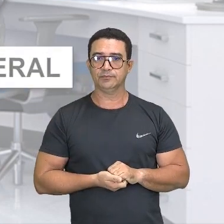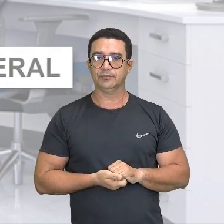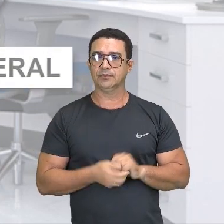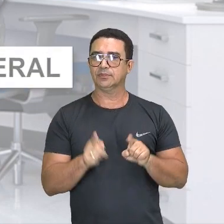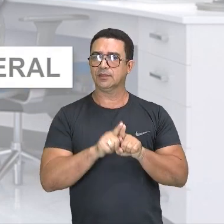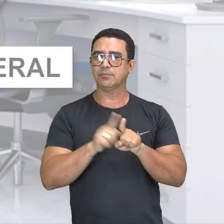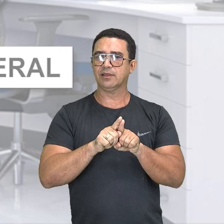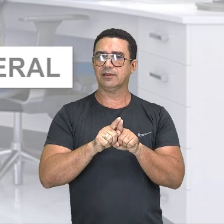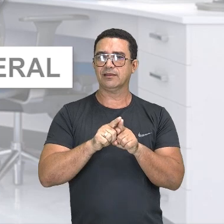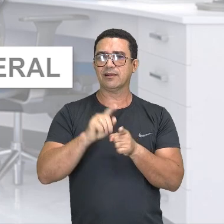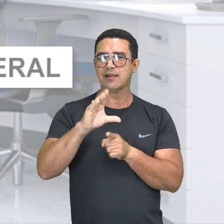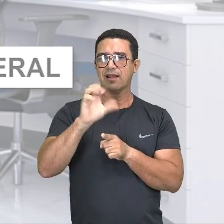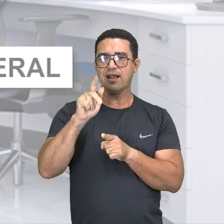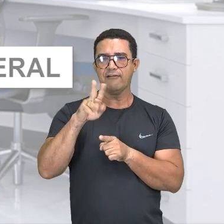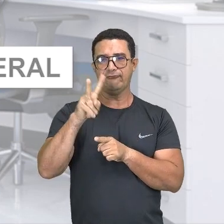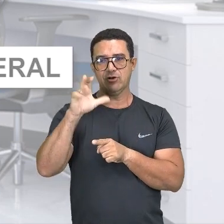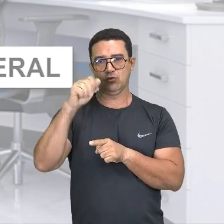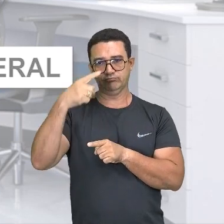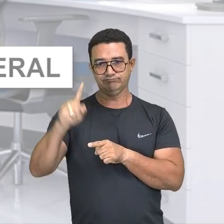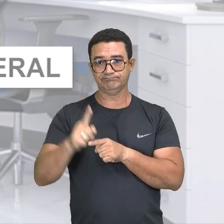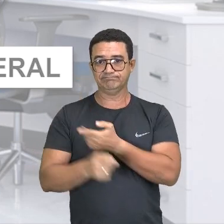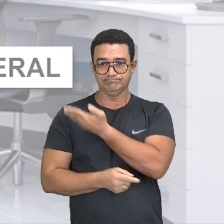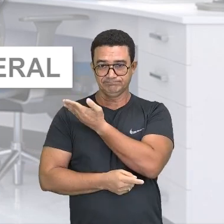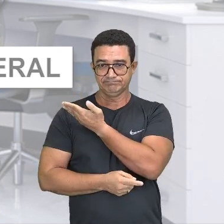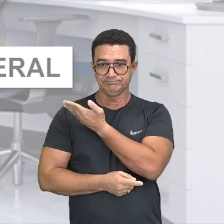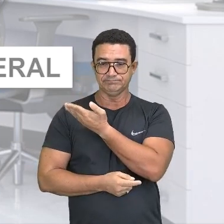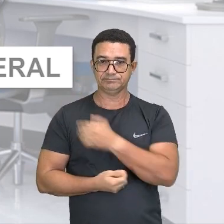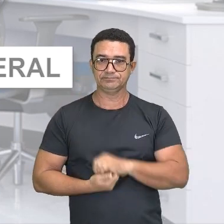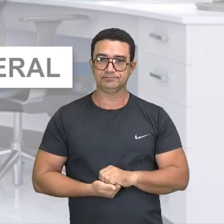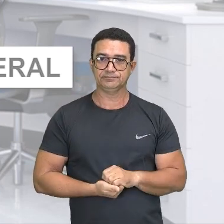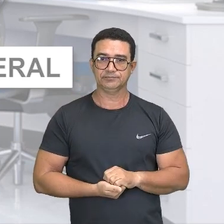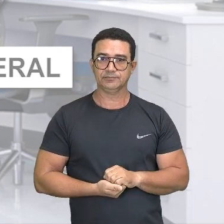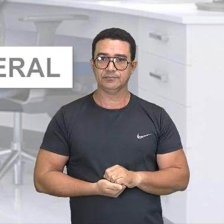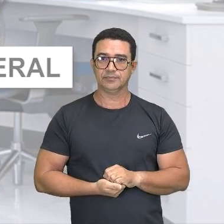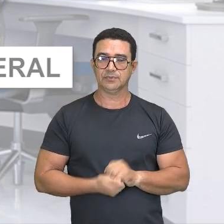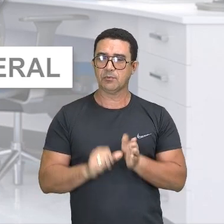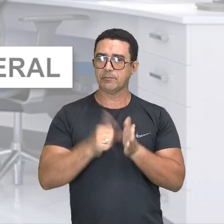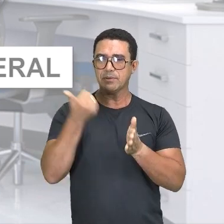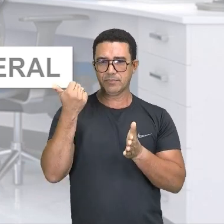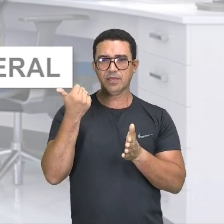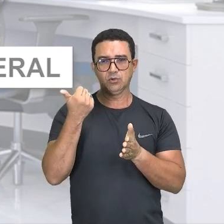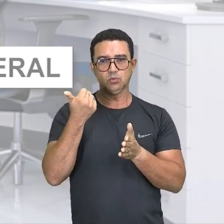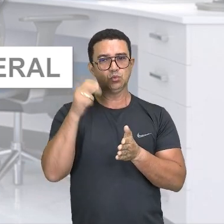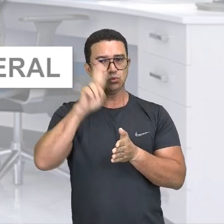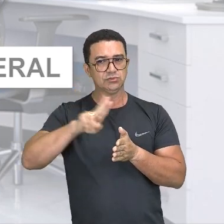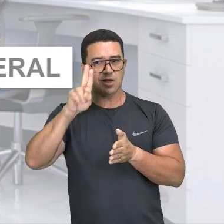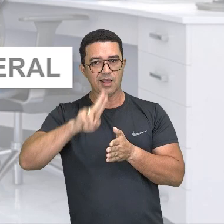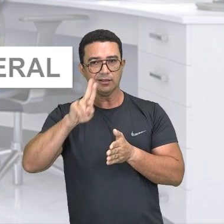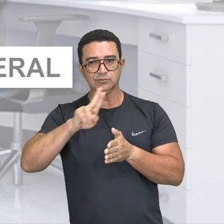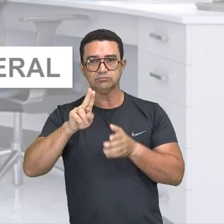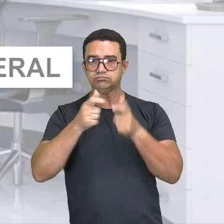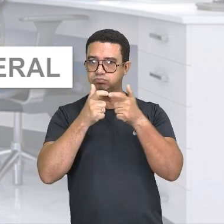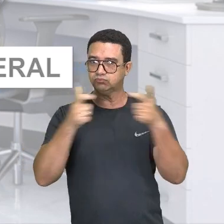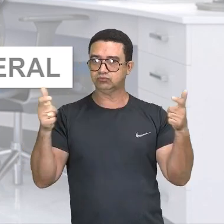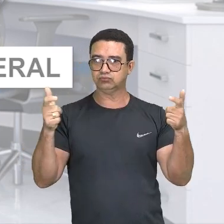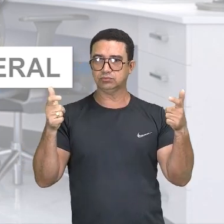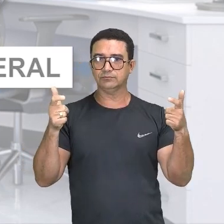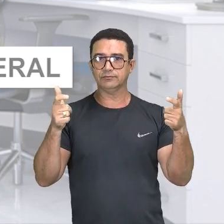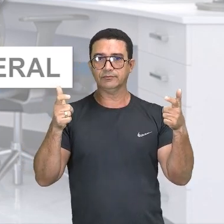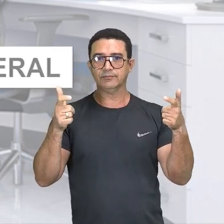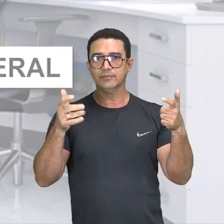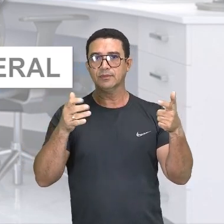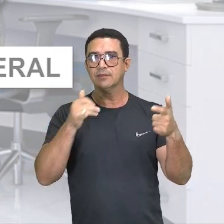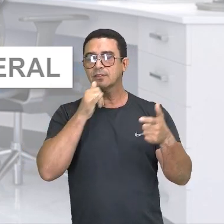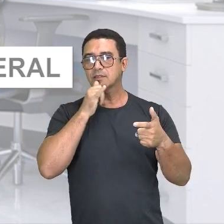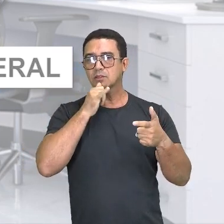o carvão mineral, que foi o primeiro combustível fóssil utilizado em grande escala, né, em